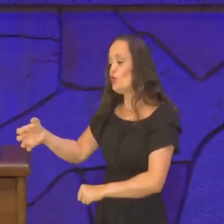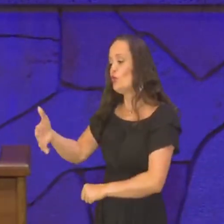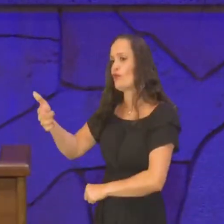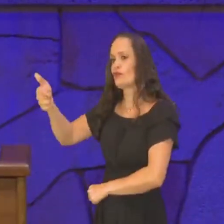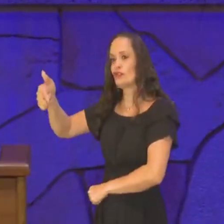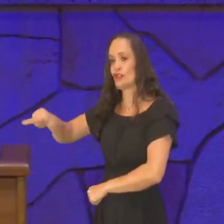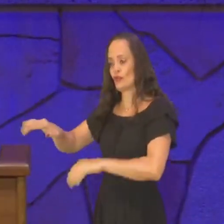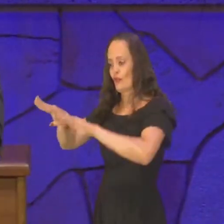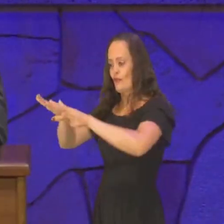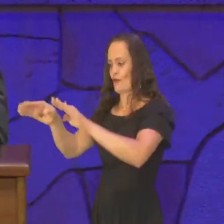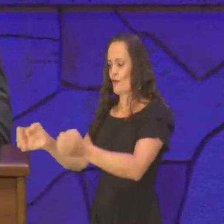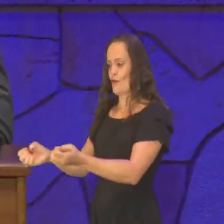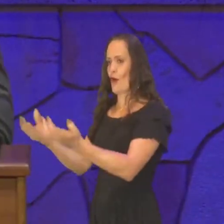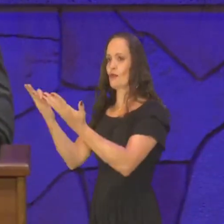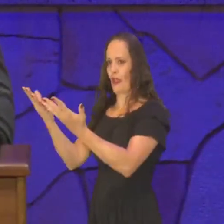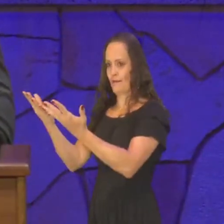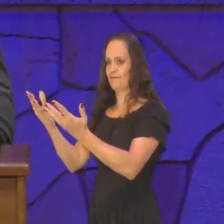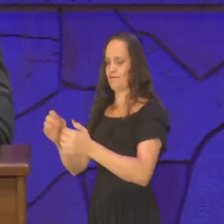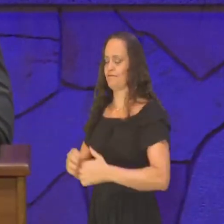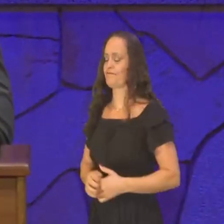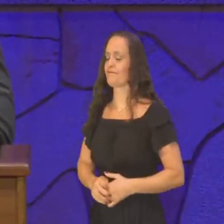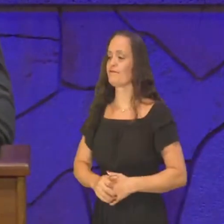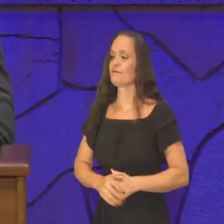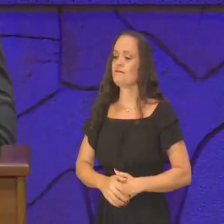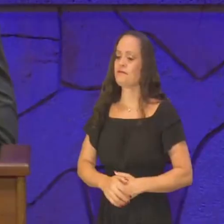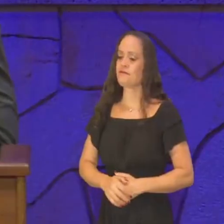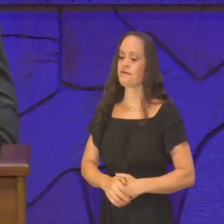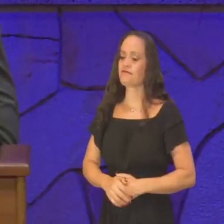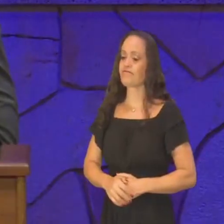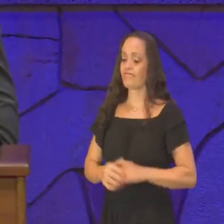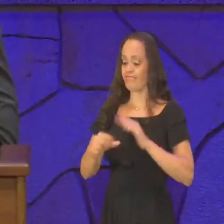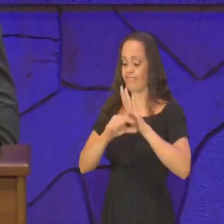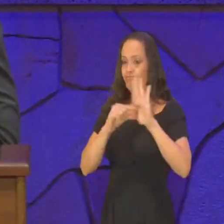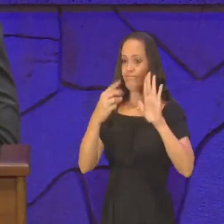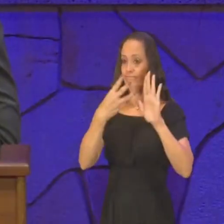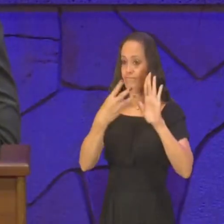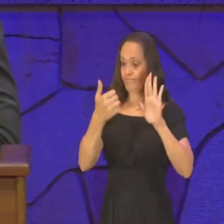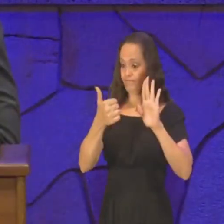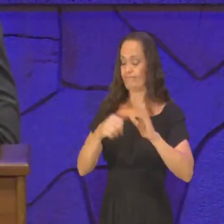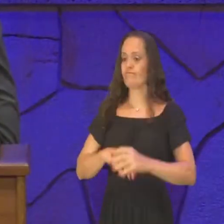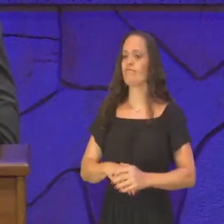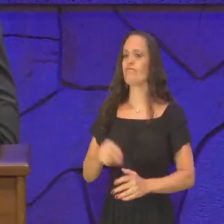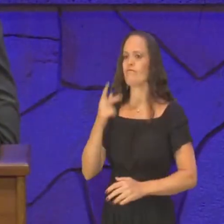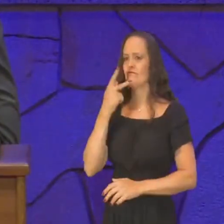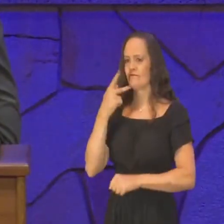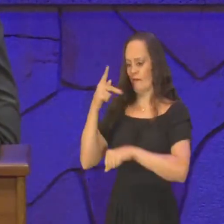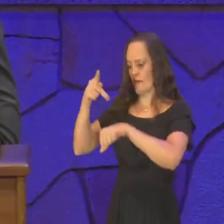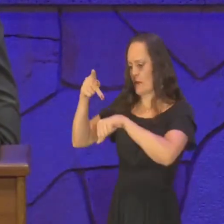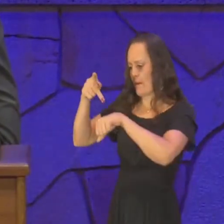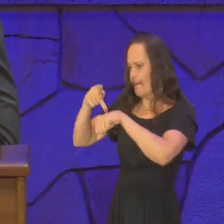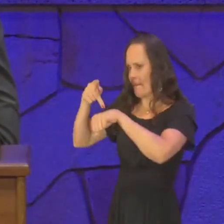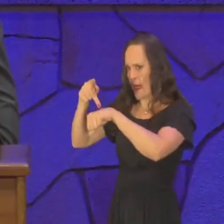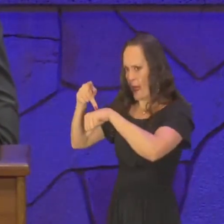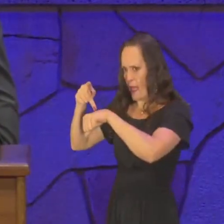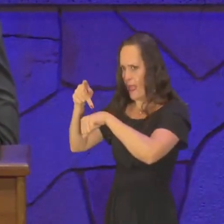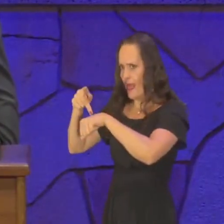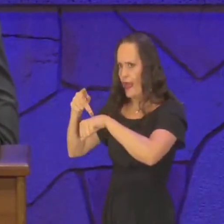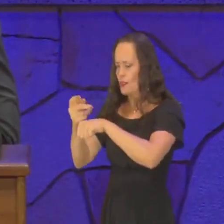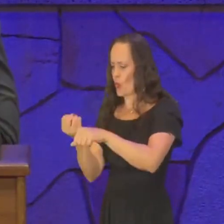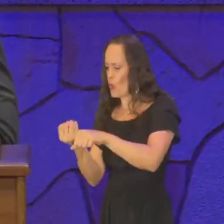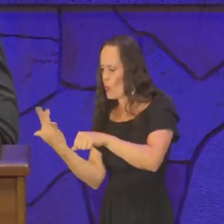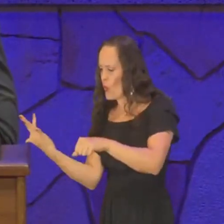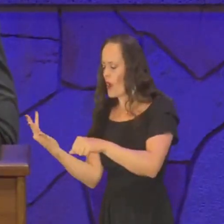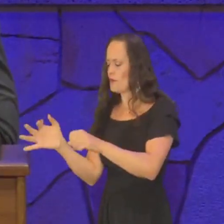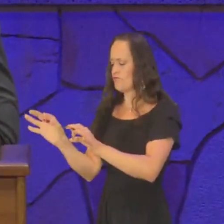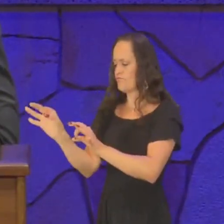em ruínas. Olha o verso 31, pegou 12 pedras, segundo o número das tribos dos filhos de Jacó,